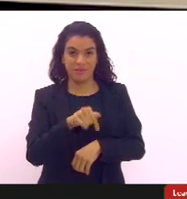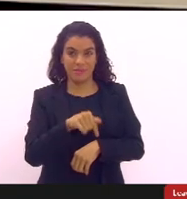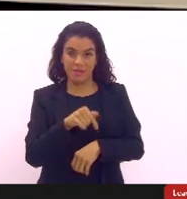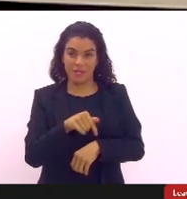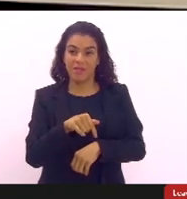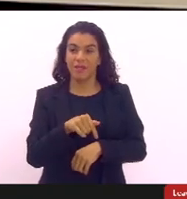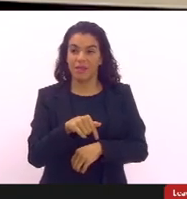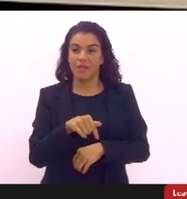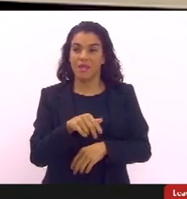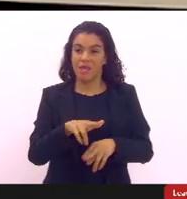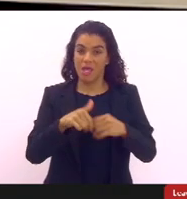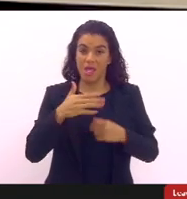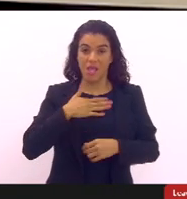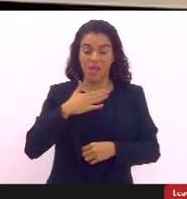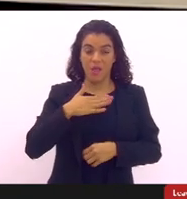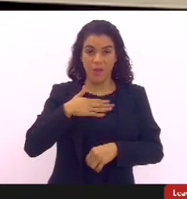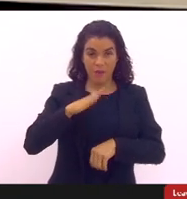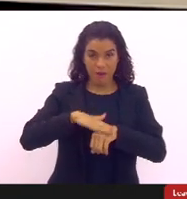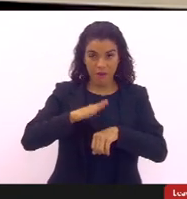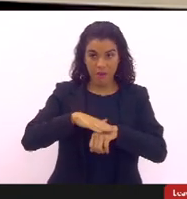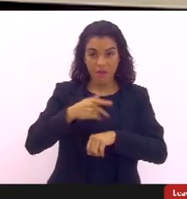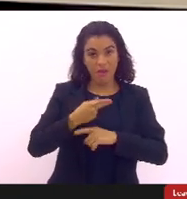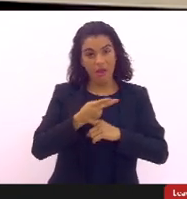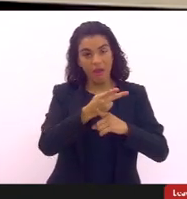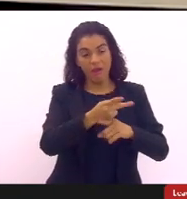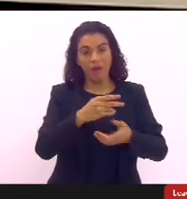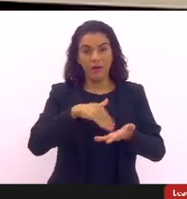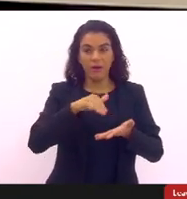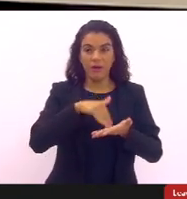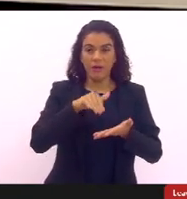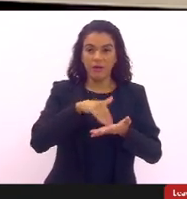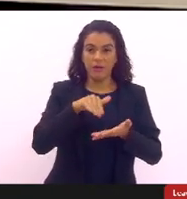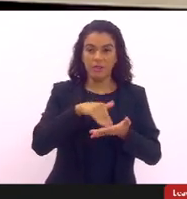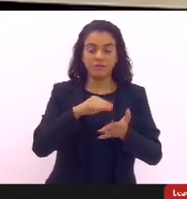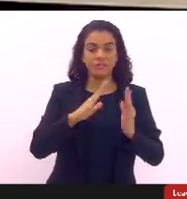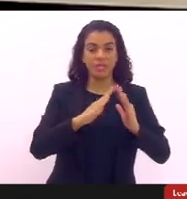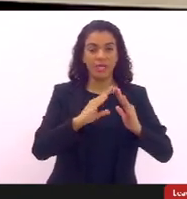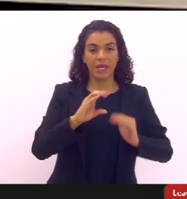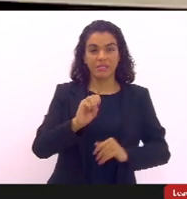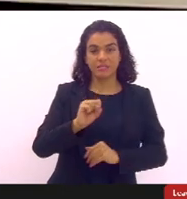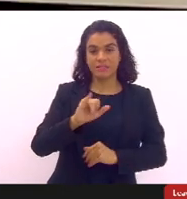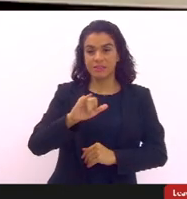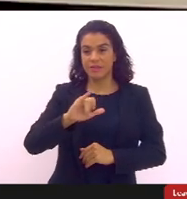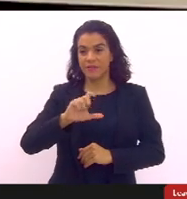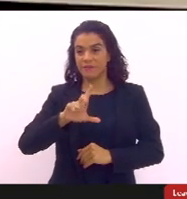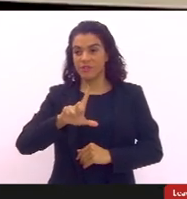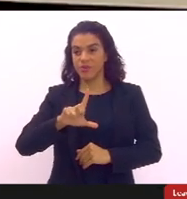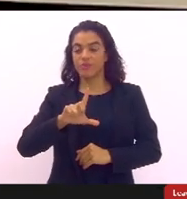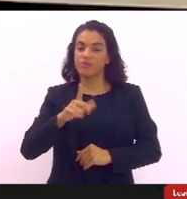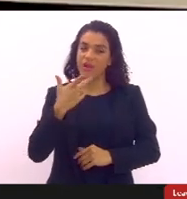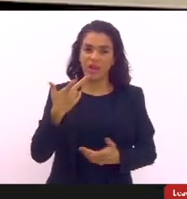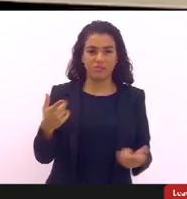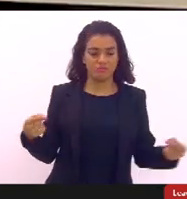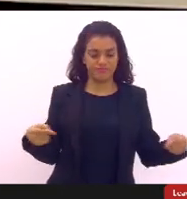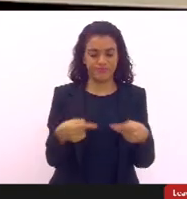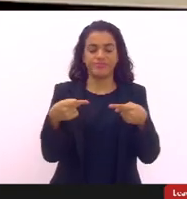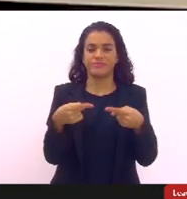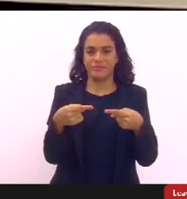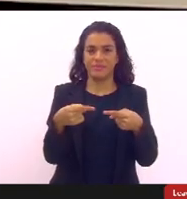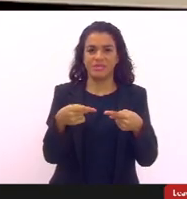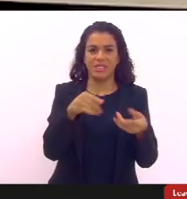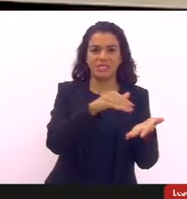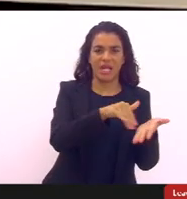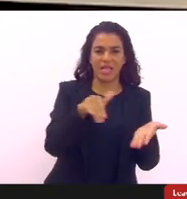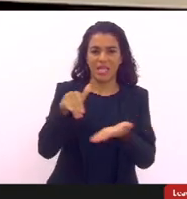isso eu mesmo cheguei a procurar a Secretaria da Casa Civil para dizer, ó, há um embate entre